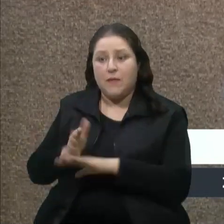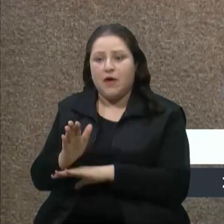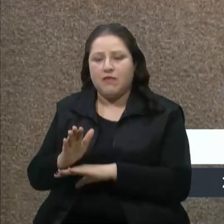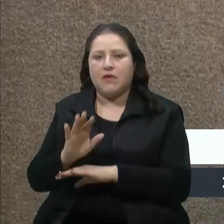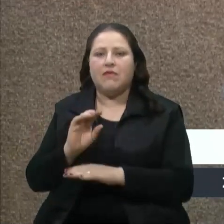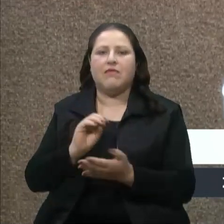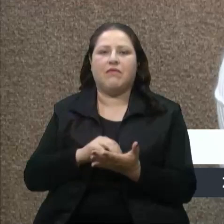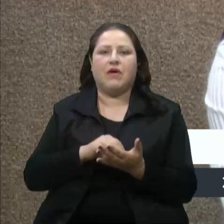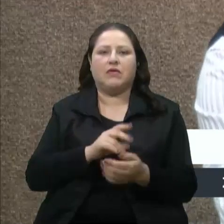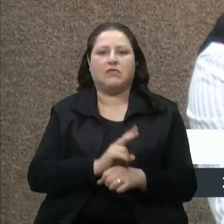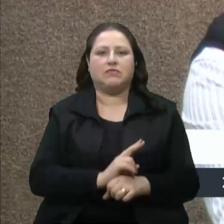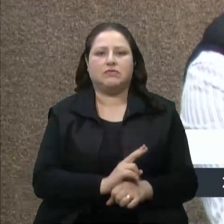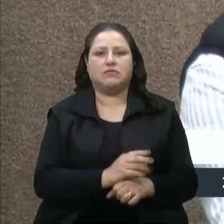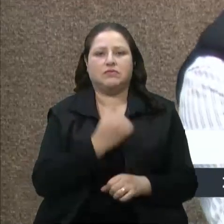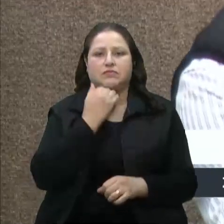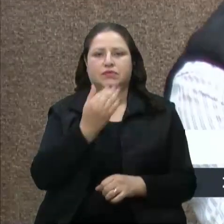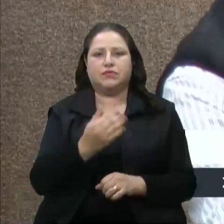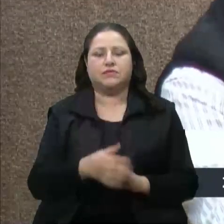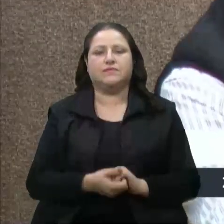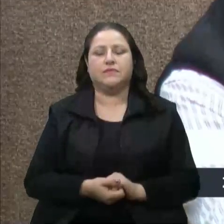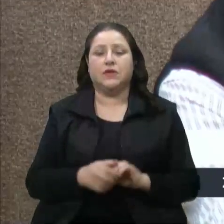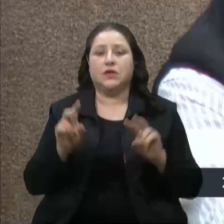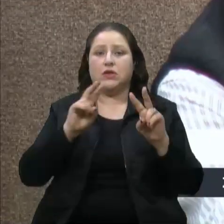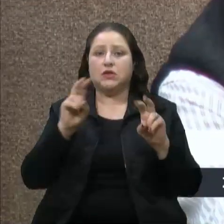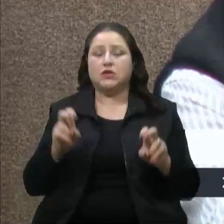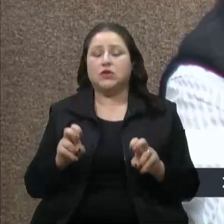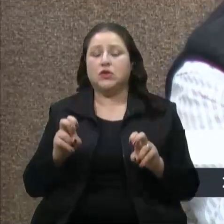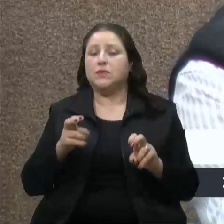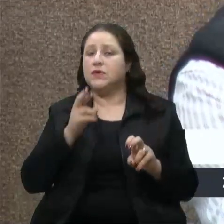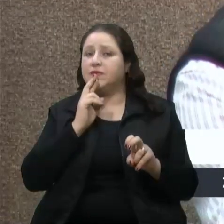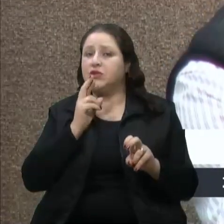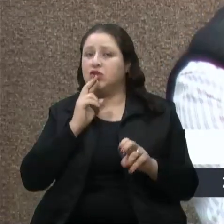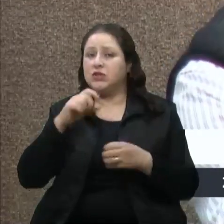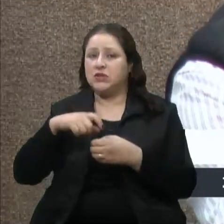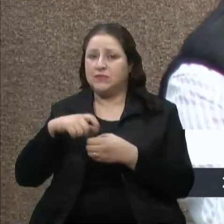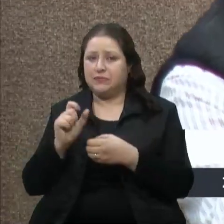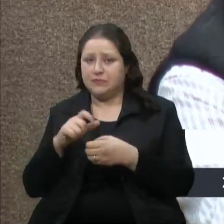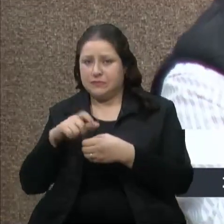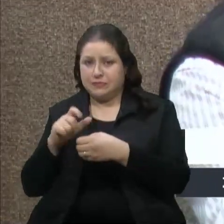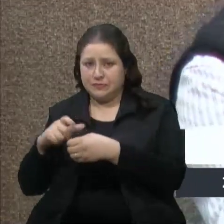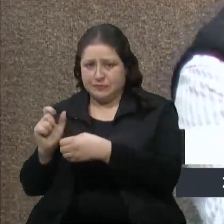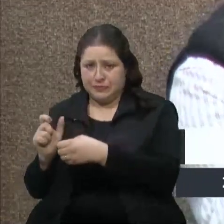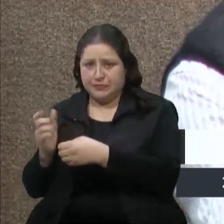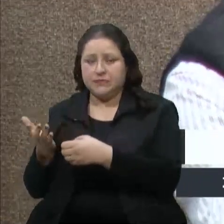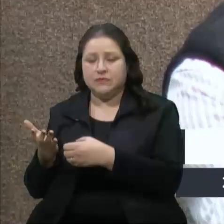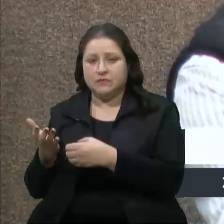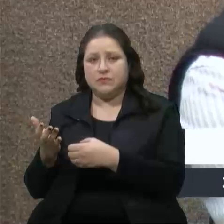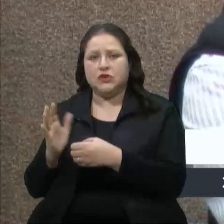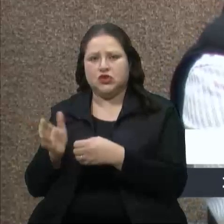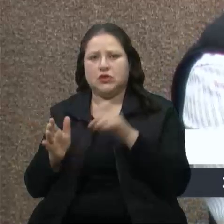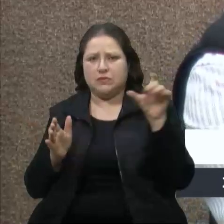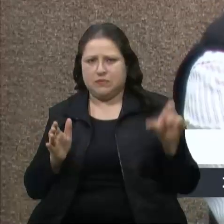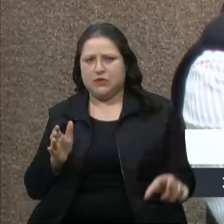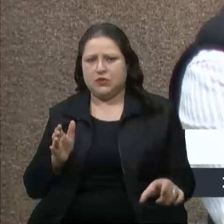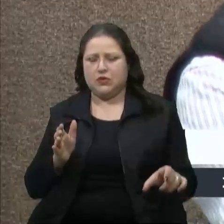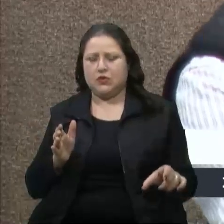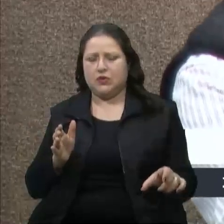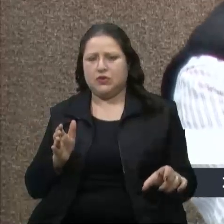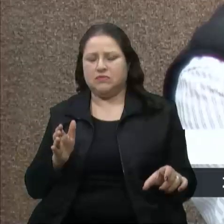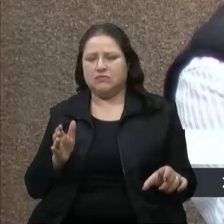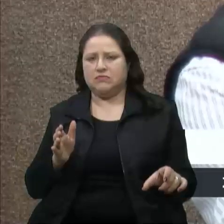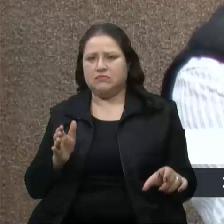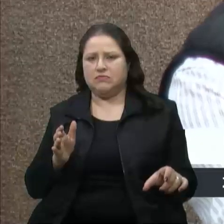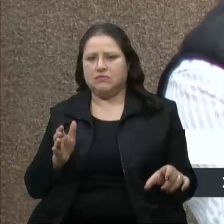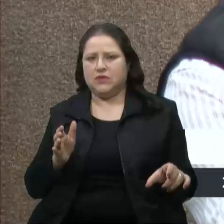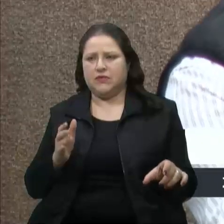fiscalização, né? E a questão das latinhas, vereador Bressan, eu já dou a resposta para a pessoa que falou para o senhor que vão